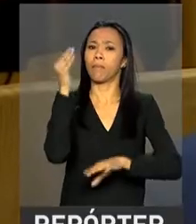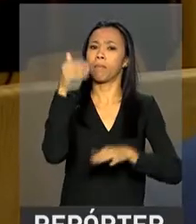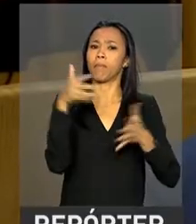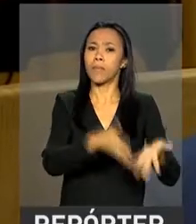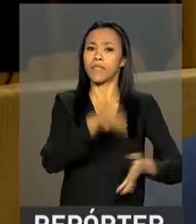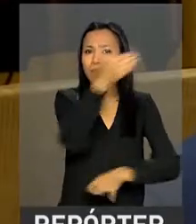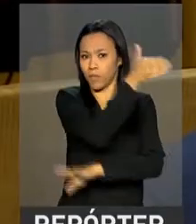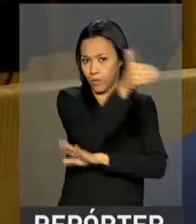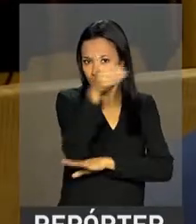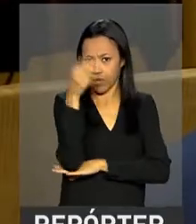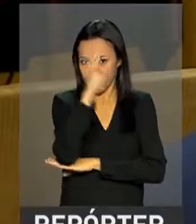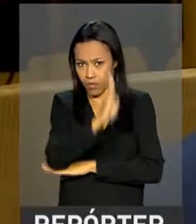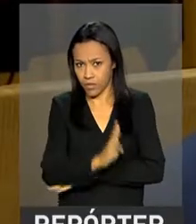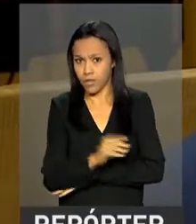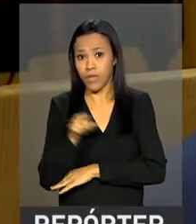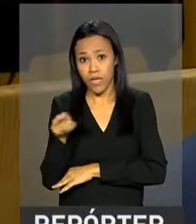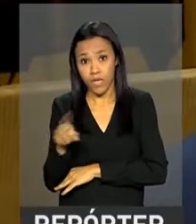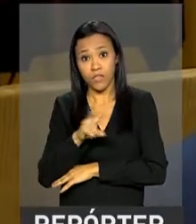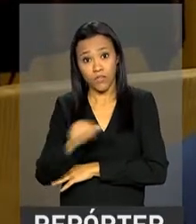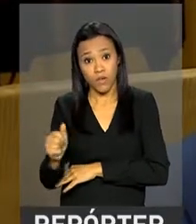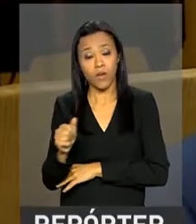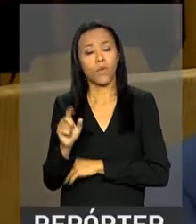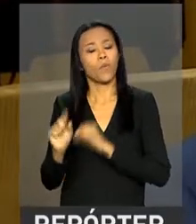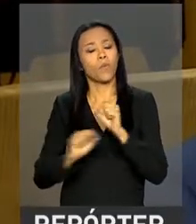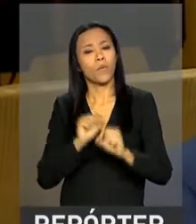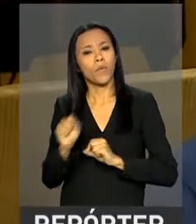vão investir numa rota